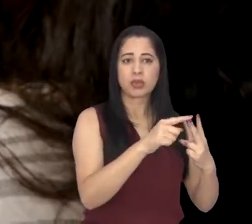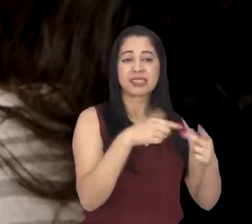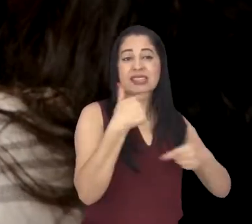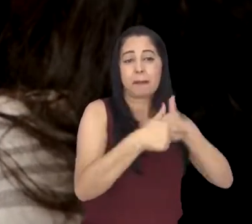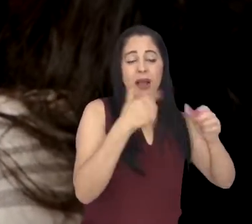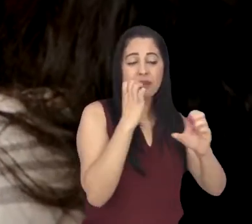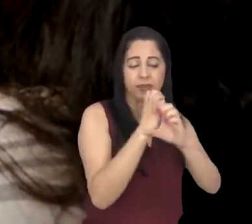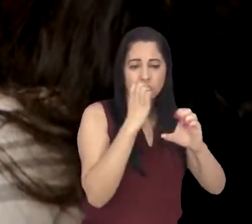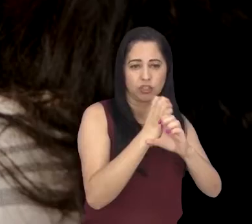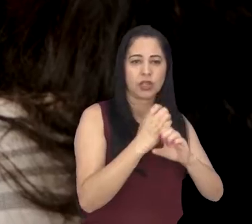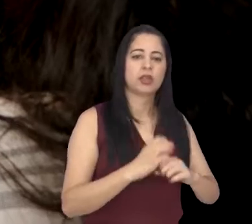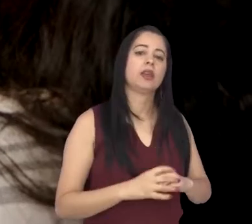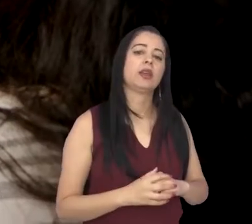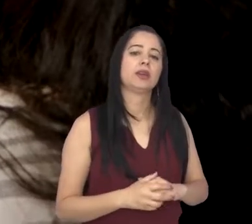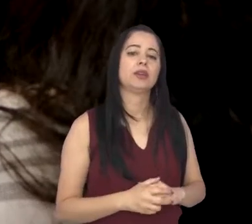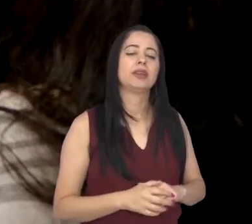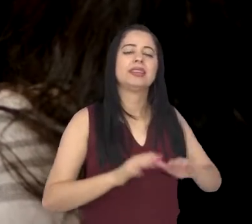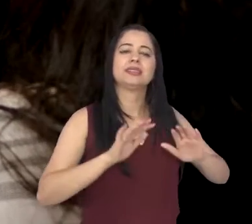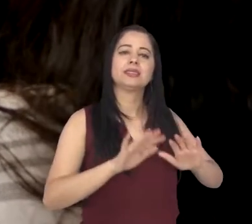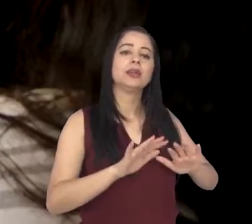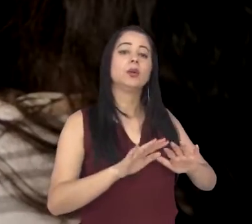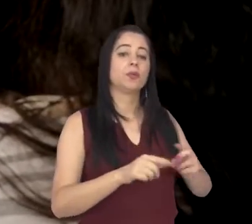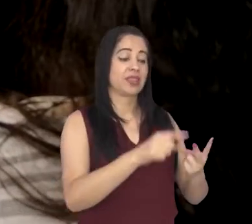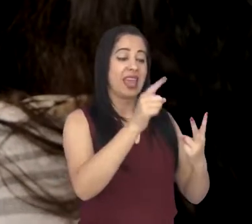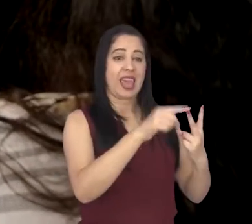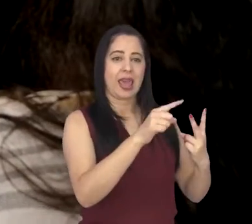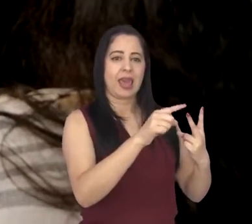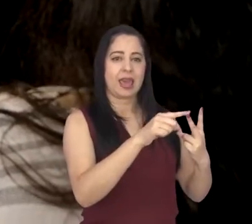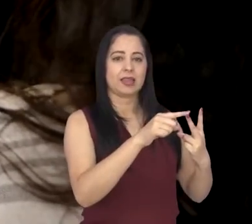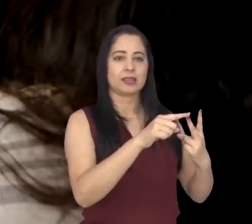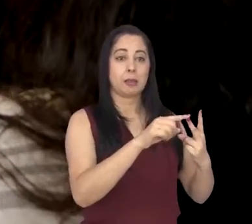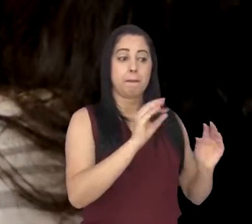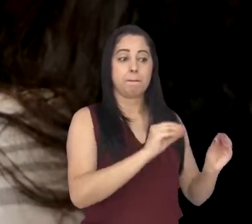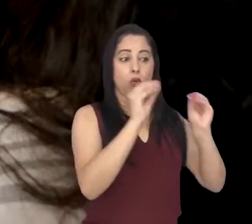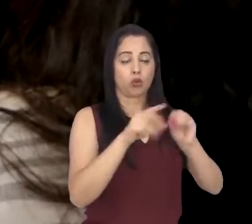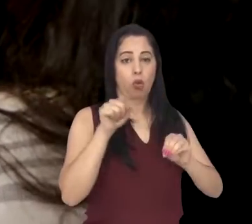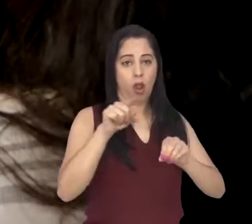ia para o Rio. Certo. Então, o Brizola chegou para Bauru